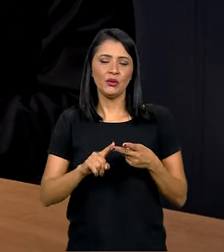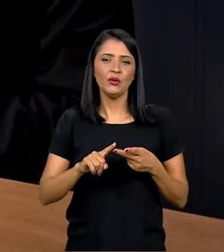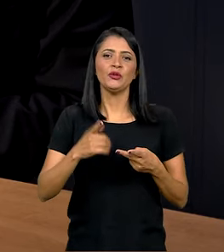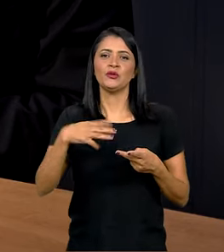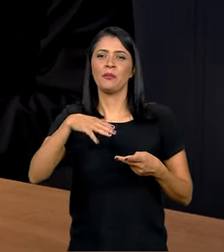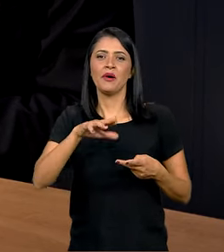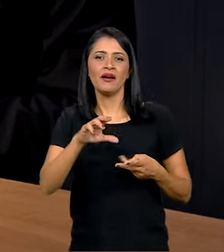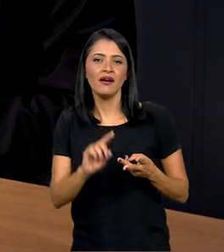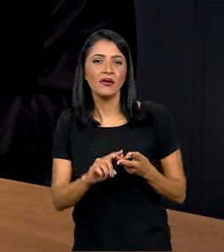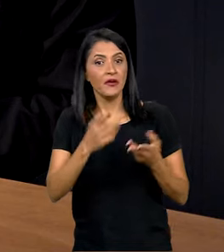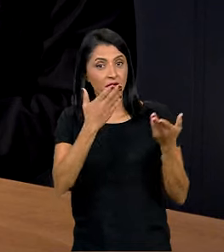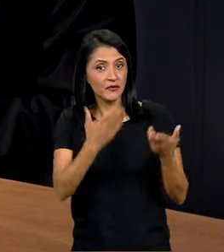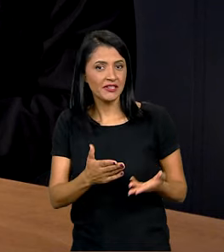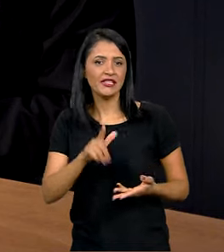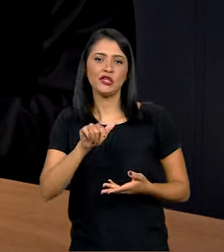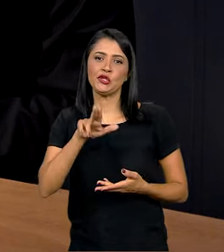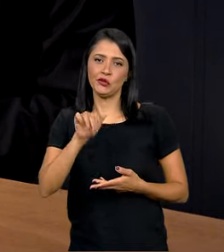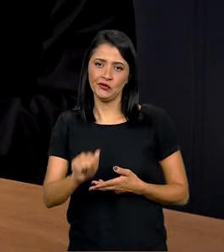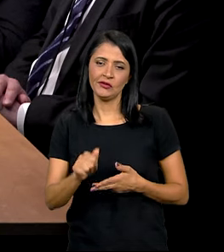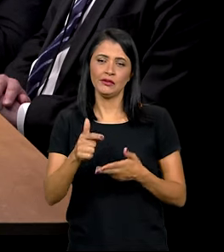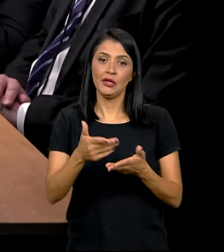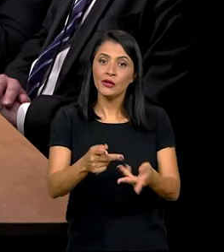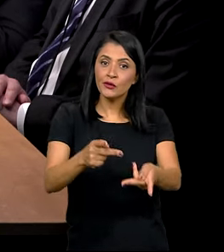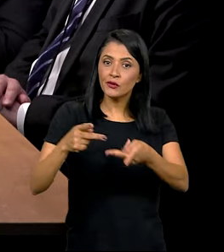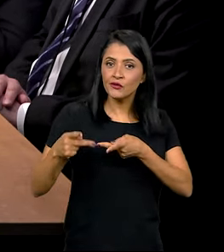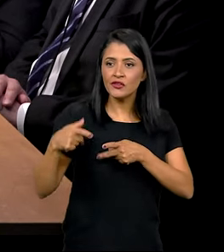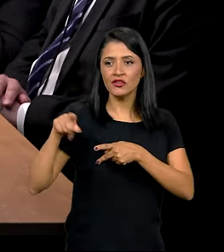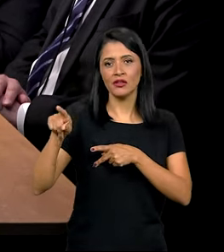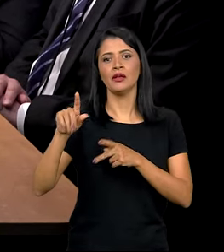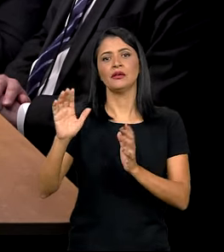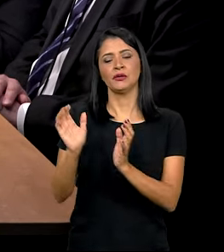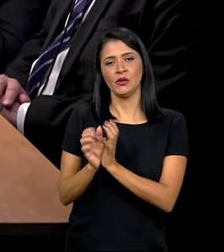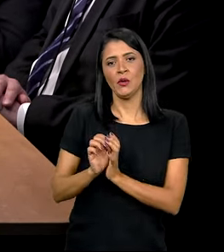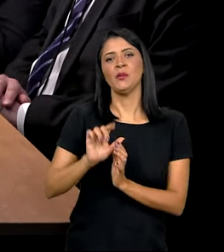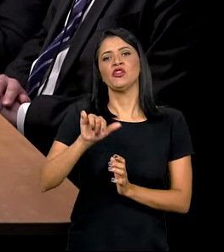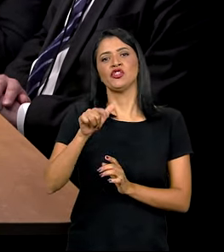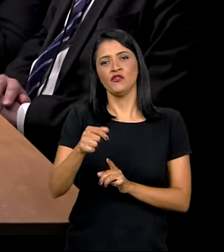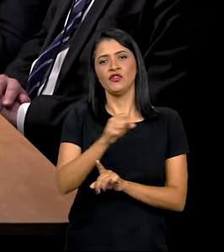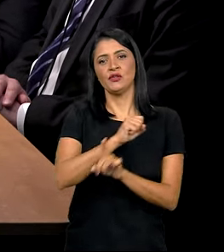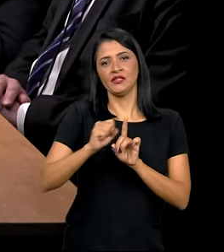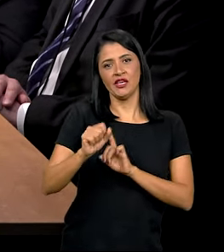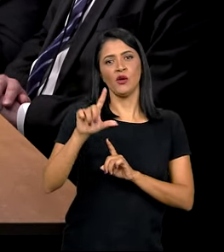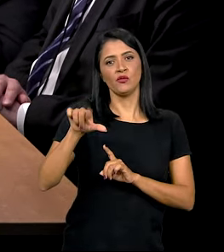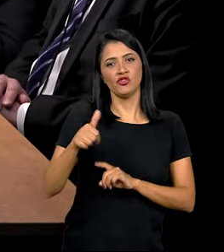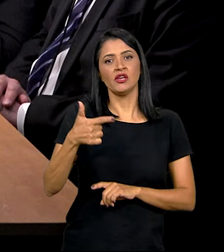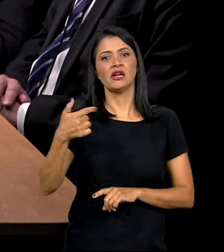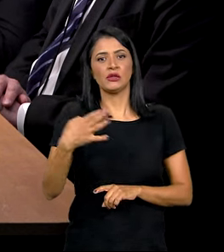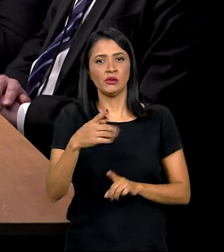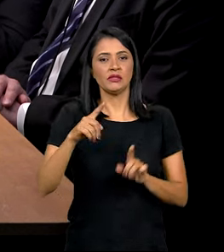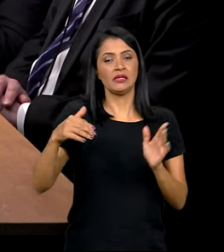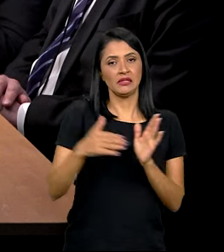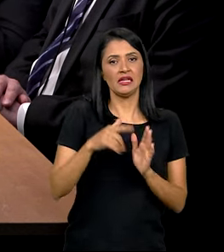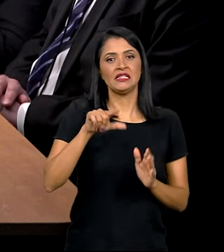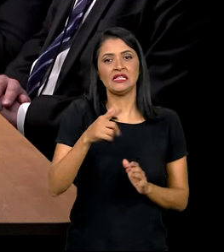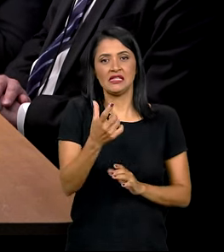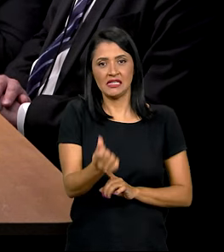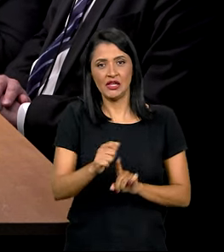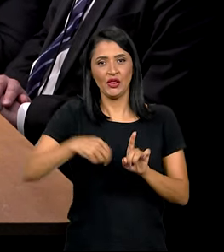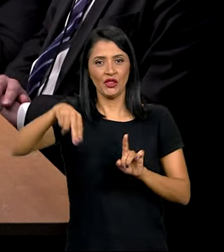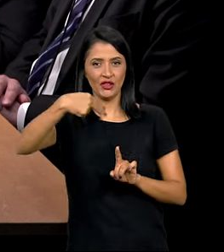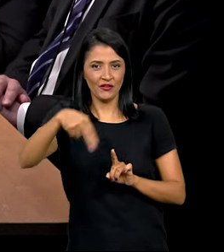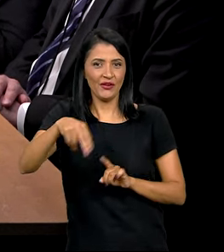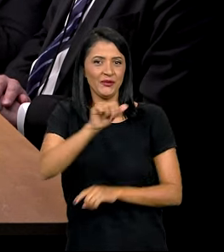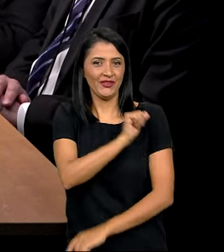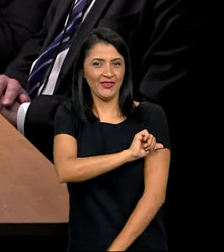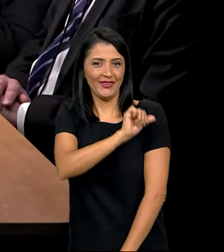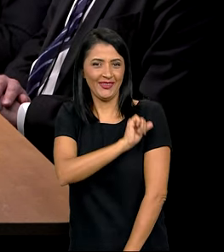Antônio Mariano a você Giovana pela condução e fazer o convite né pr pra Cúpula do G20 social aí de 14 a 16 de novembro de